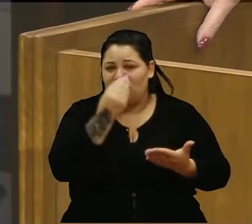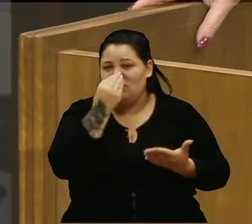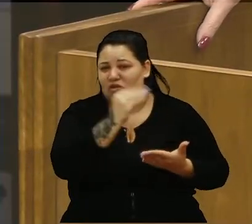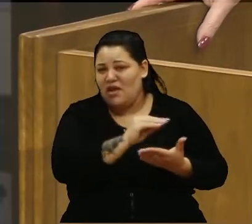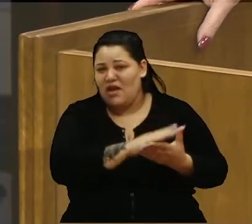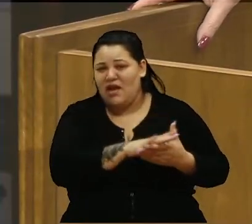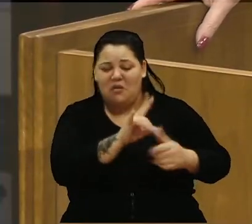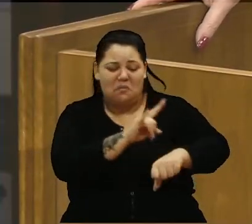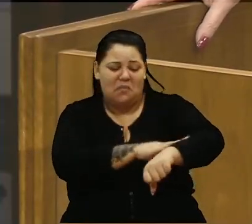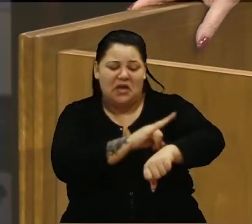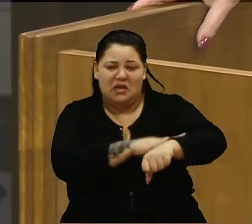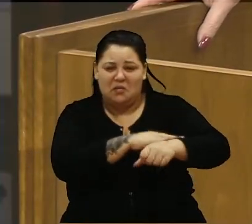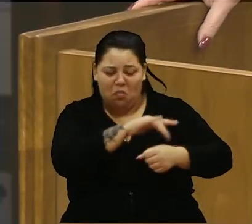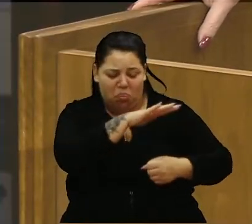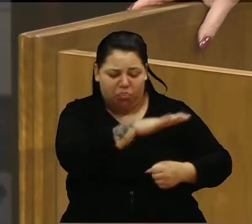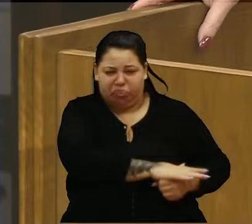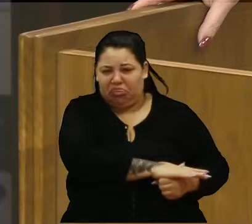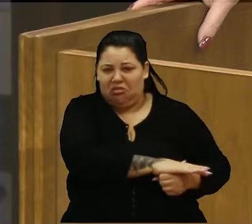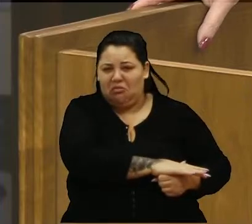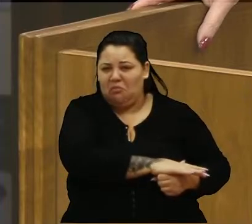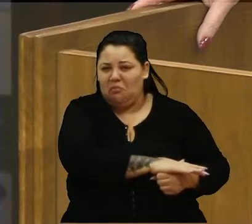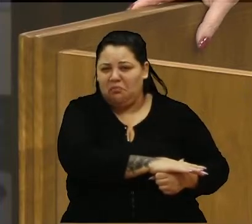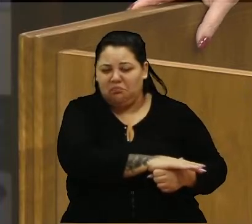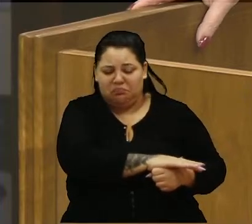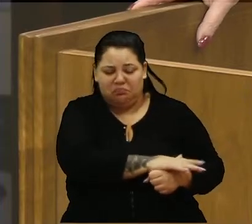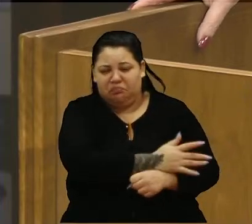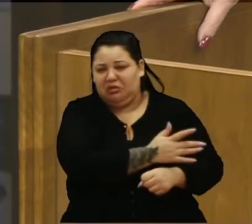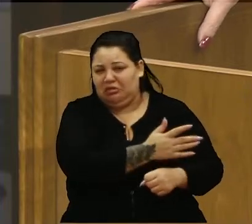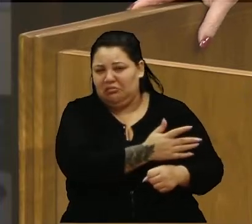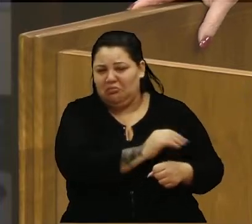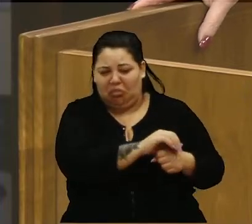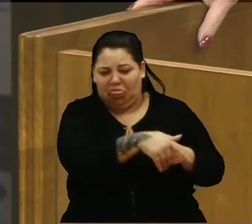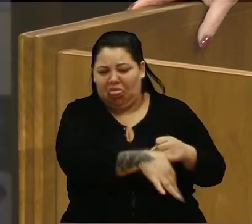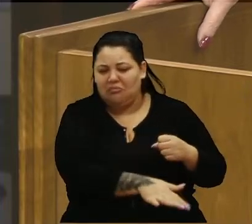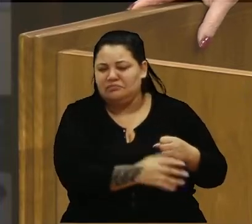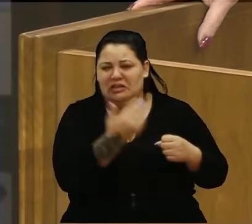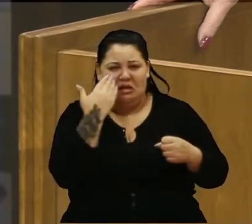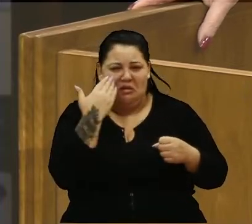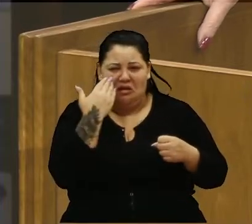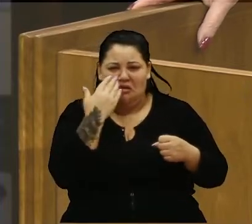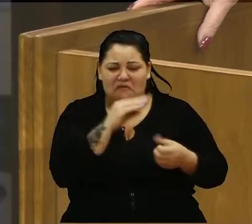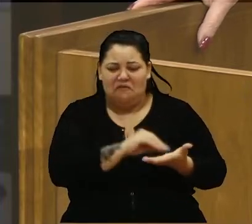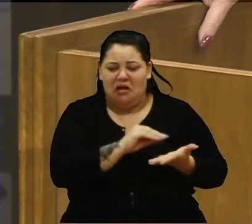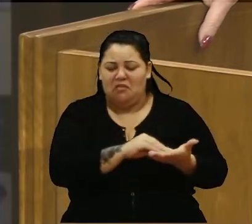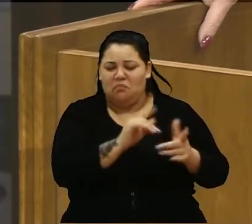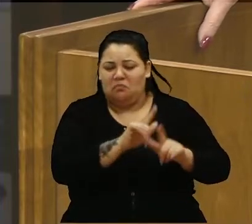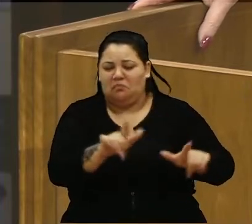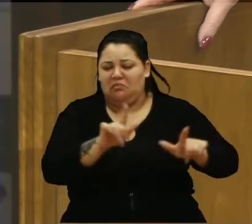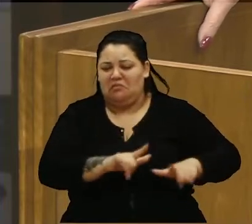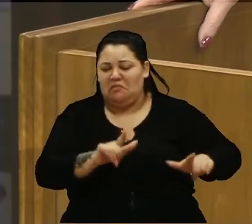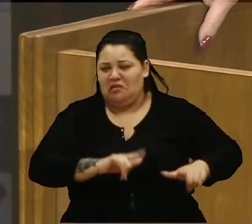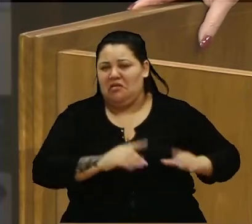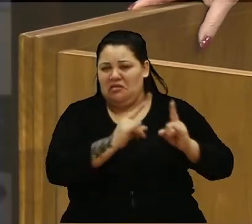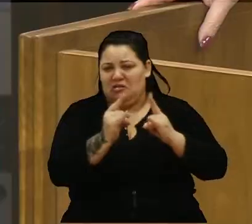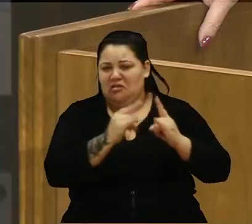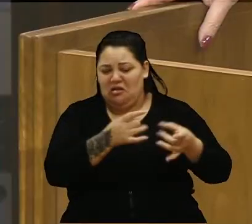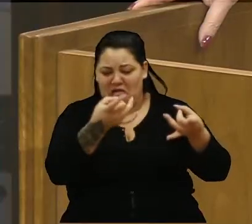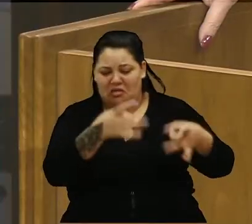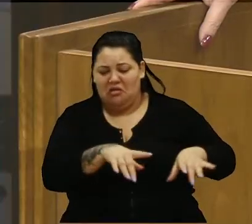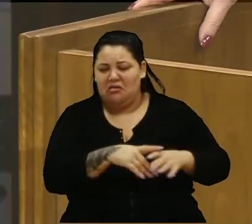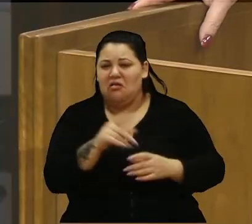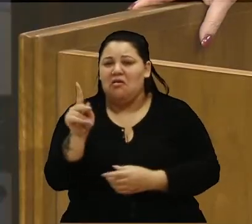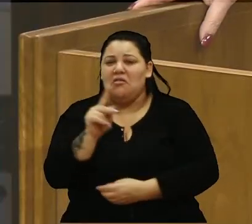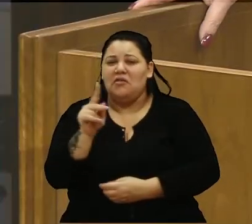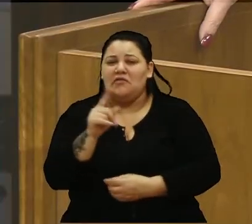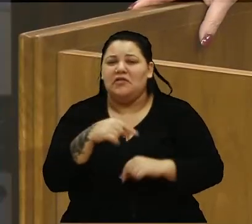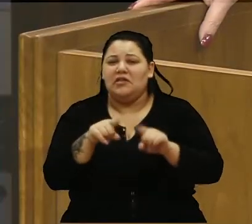banheiros entupidos, de falta de limpeza que as entidades deixam, das